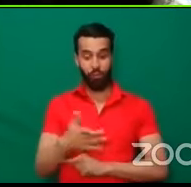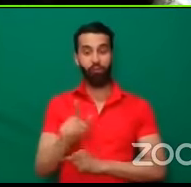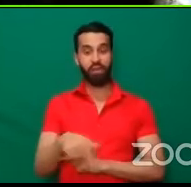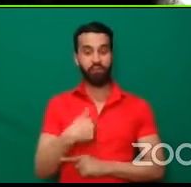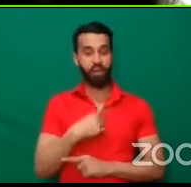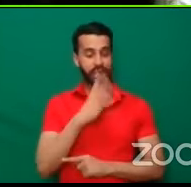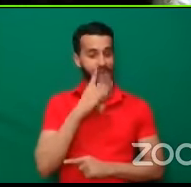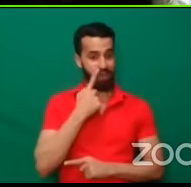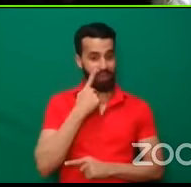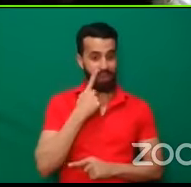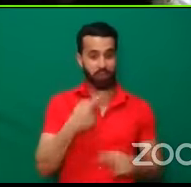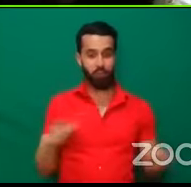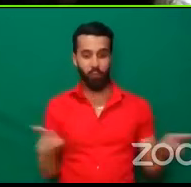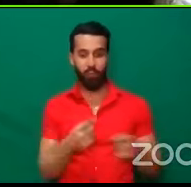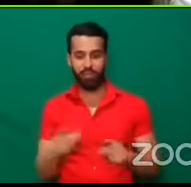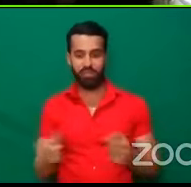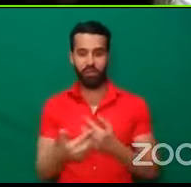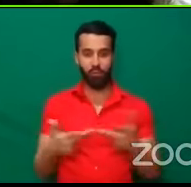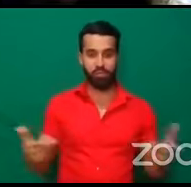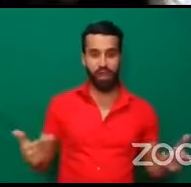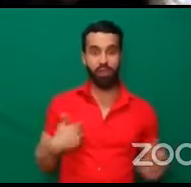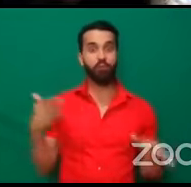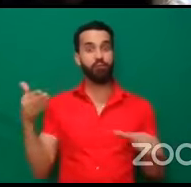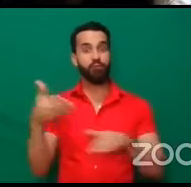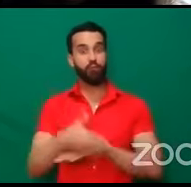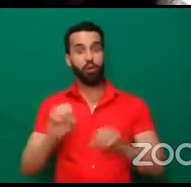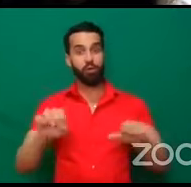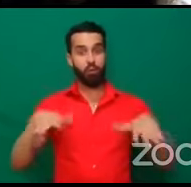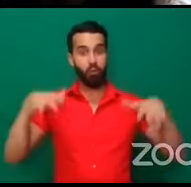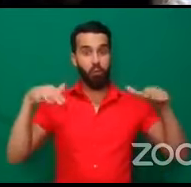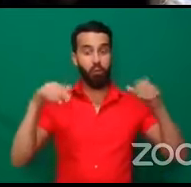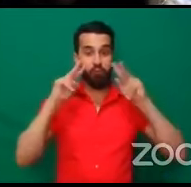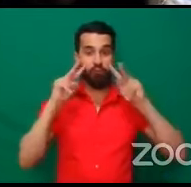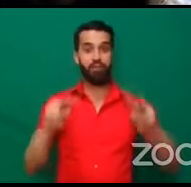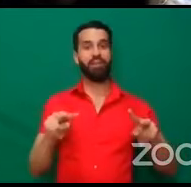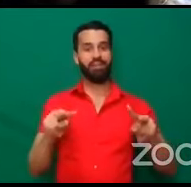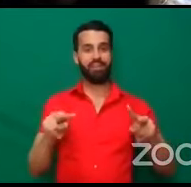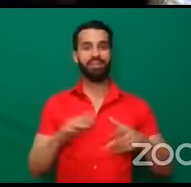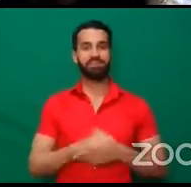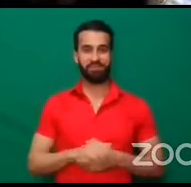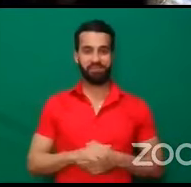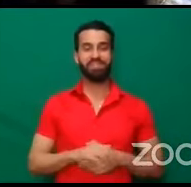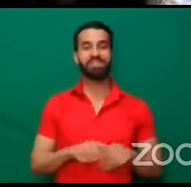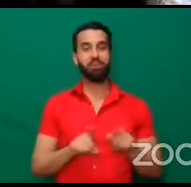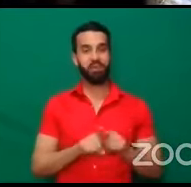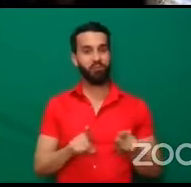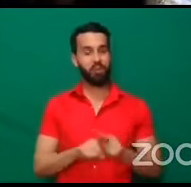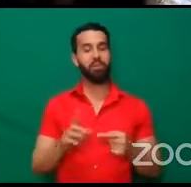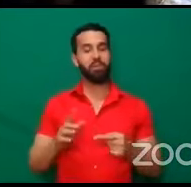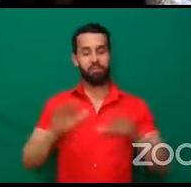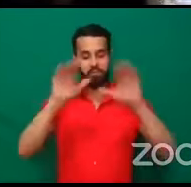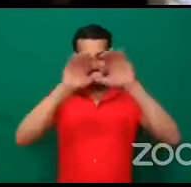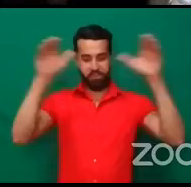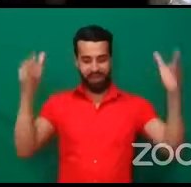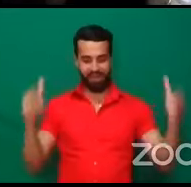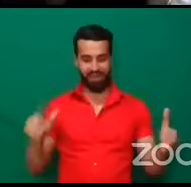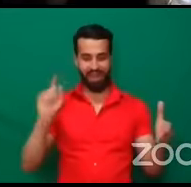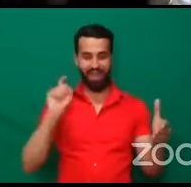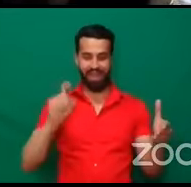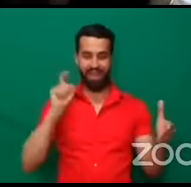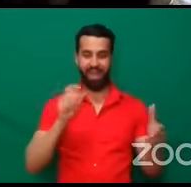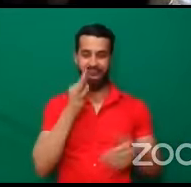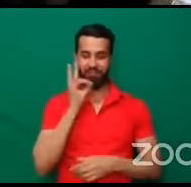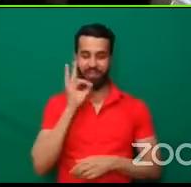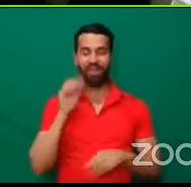Vamos lá ver, então. E aí, é uma E me festa, né? diga, por favor, que a máquina de café também foi, não é possível? Ou então, pelo menos, que teve